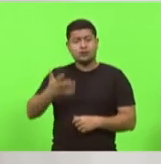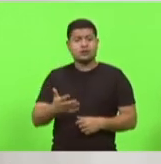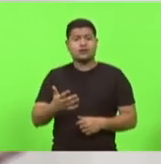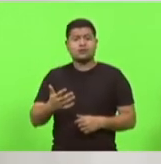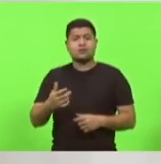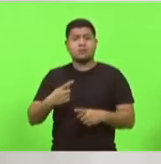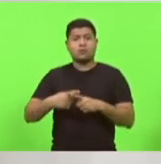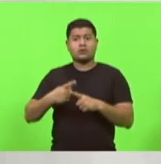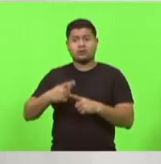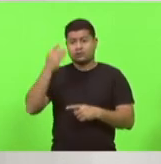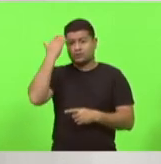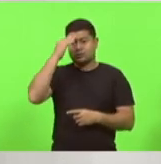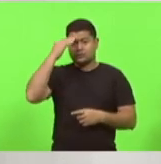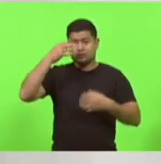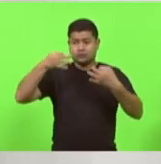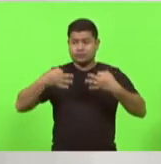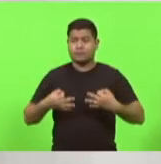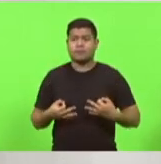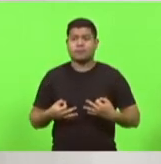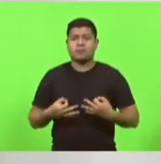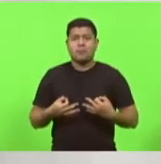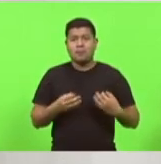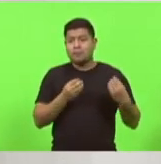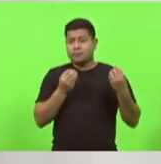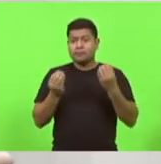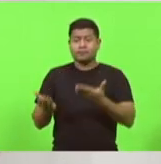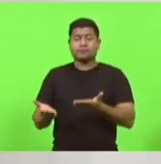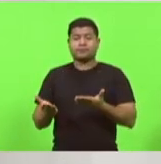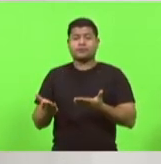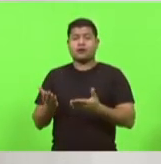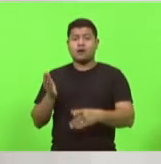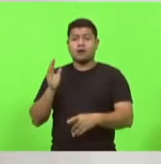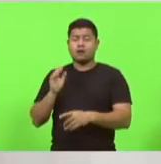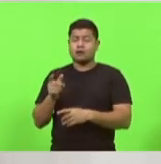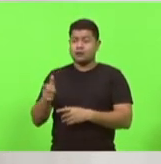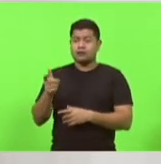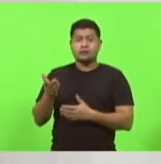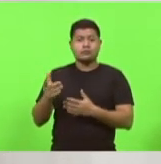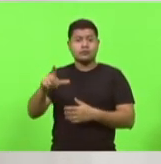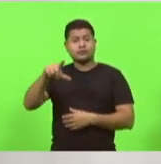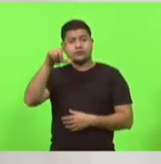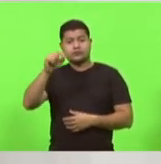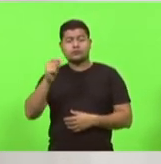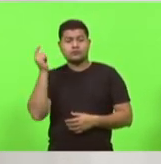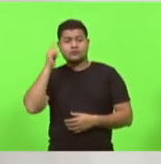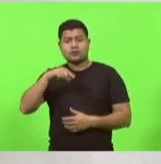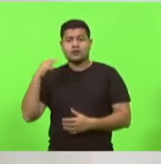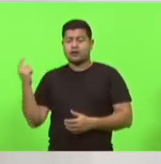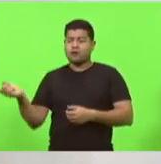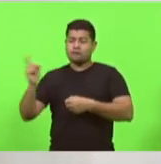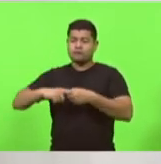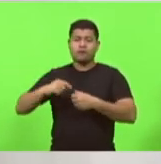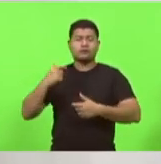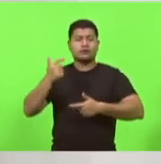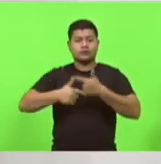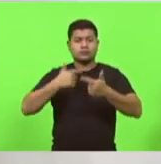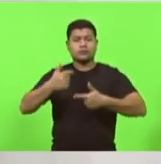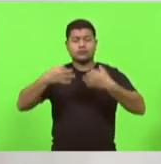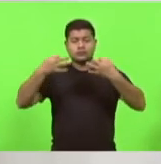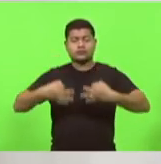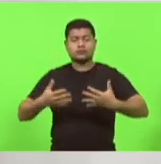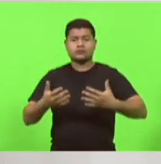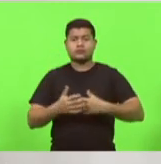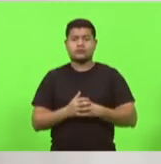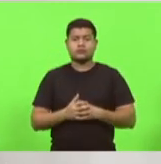entendíamos justo dar uma oportunidade de recuperação às empresas. Então, quando nós estamos